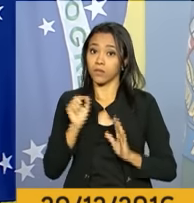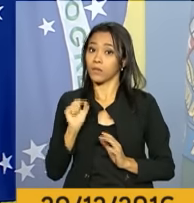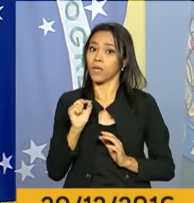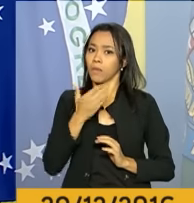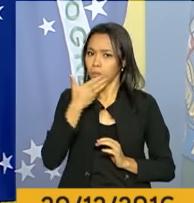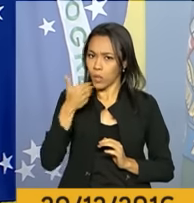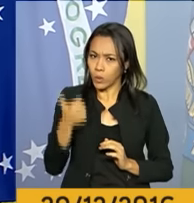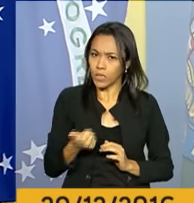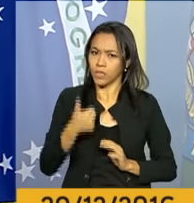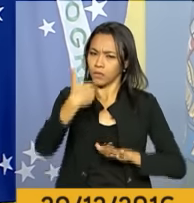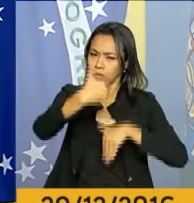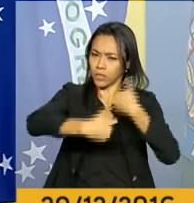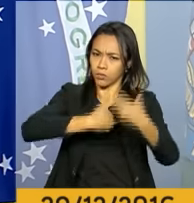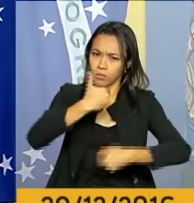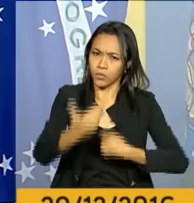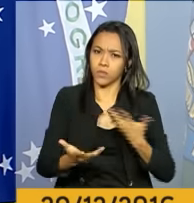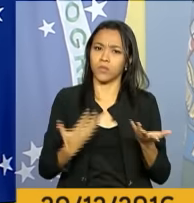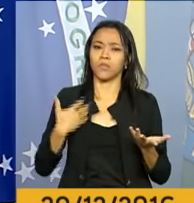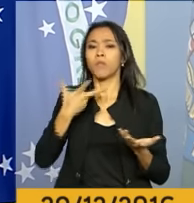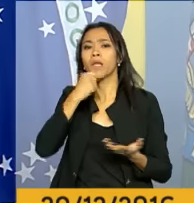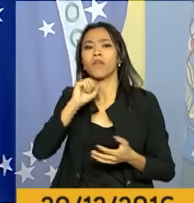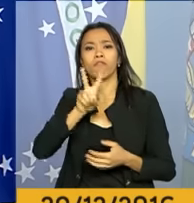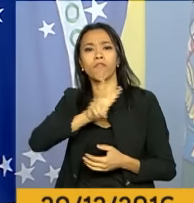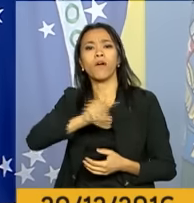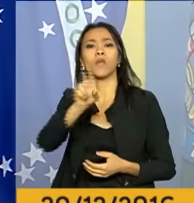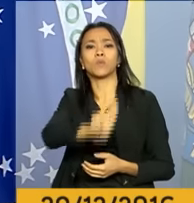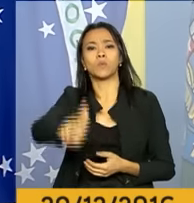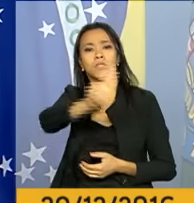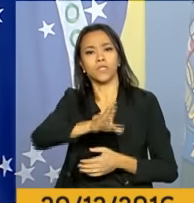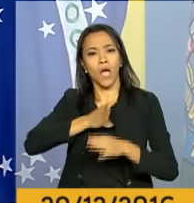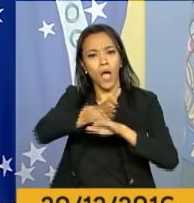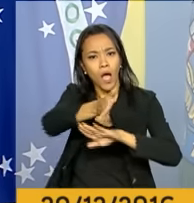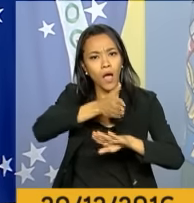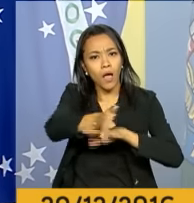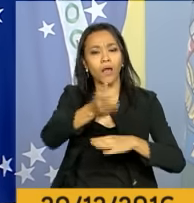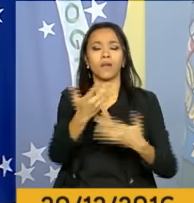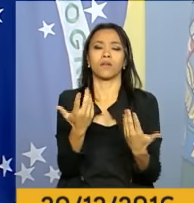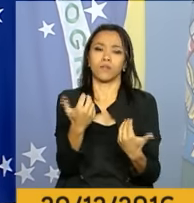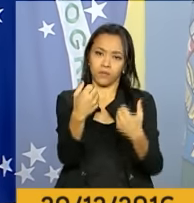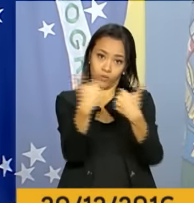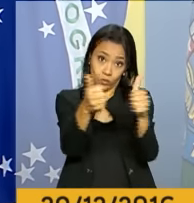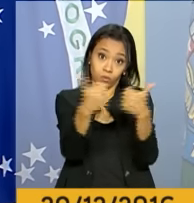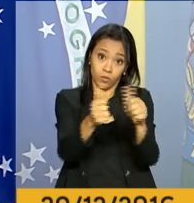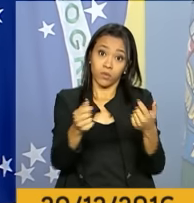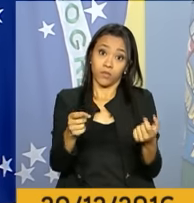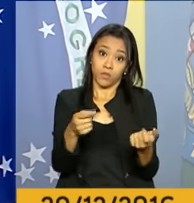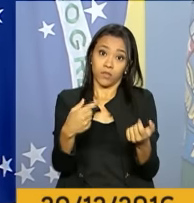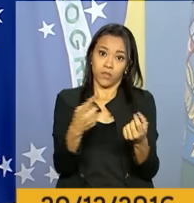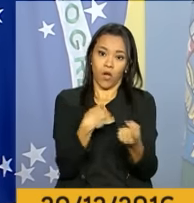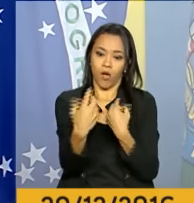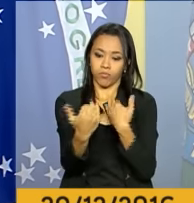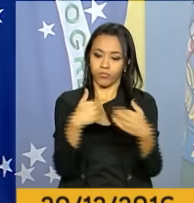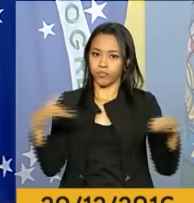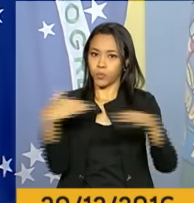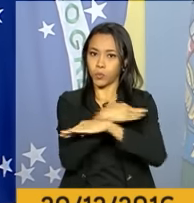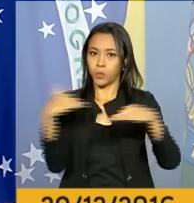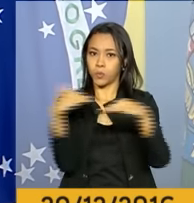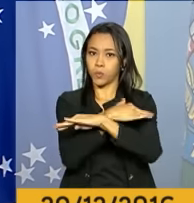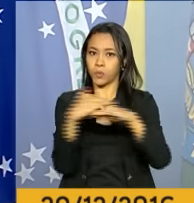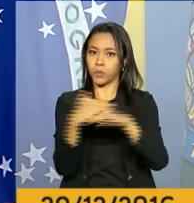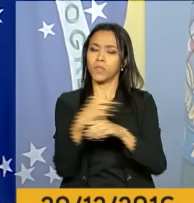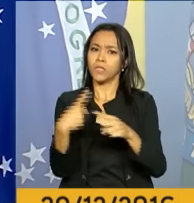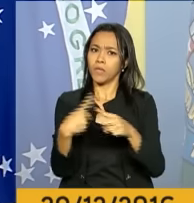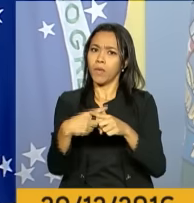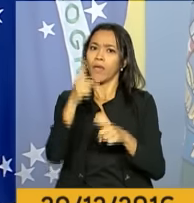a melhoria do atendimento eh dos passageiros da mobilidade urbana mas também significa um incremento da